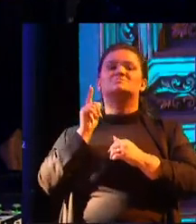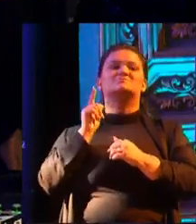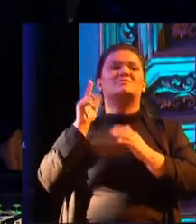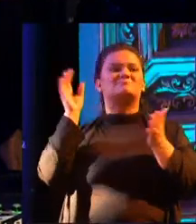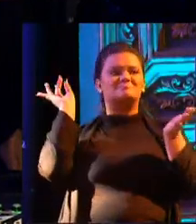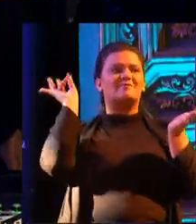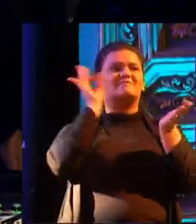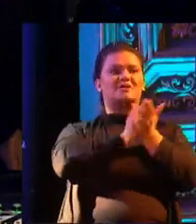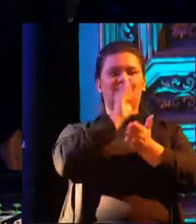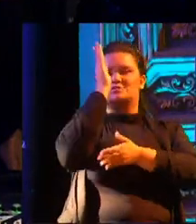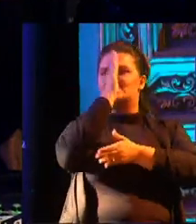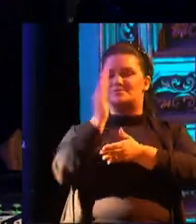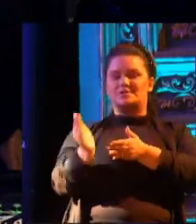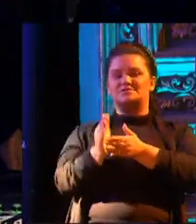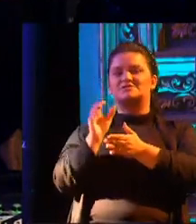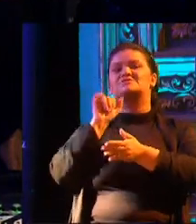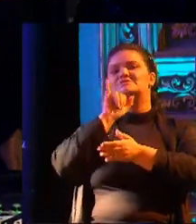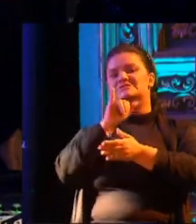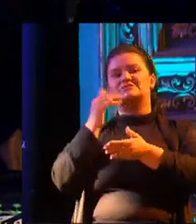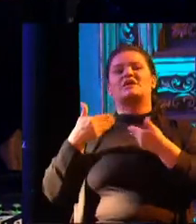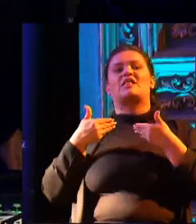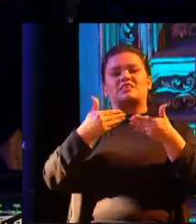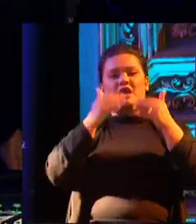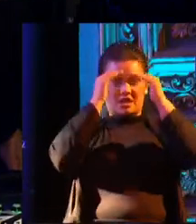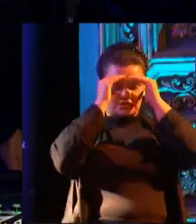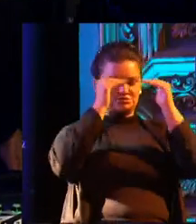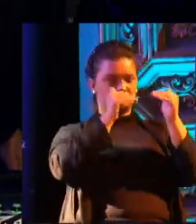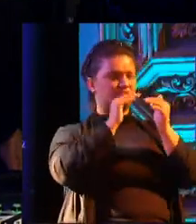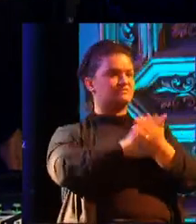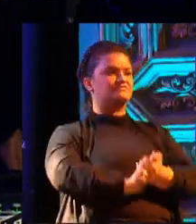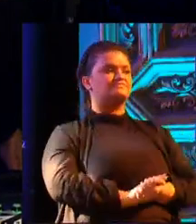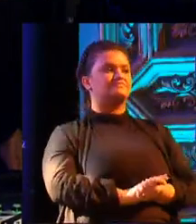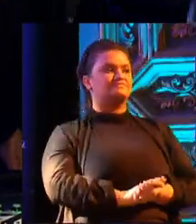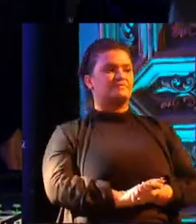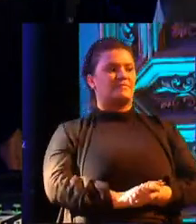desse país se a gente não der dignidade para os mestres de cultura popular.